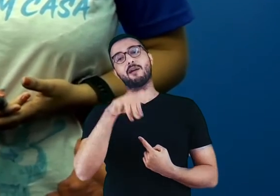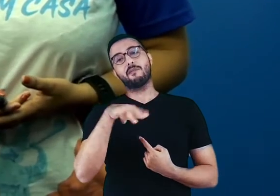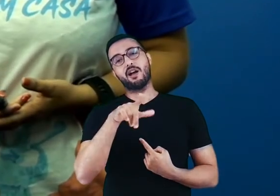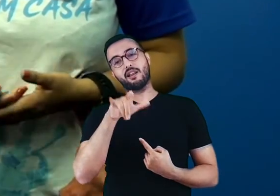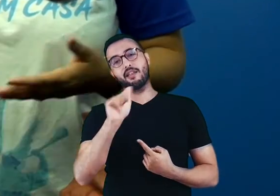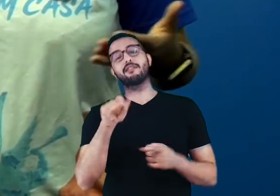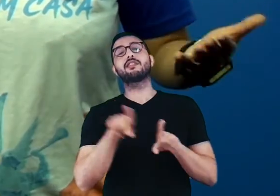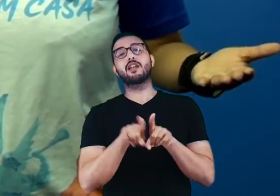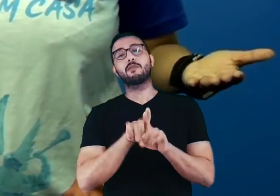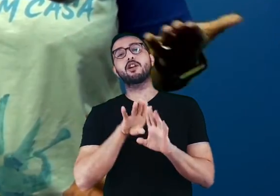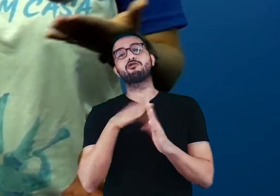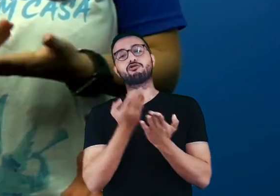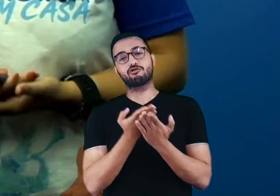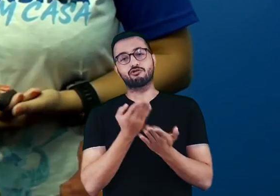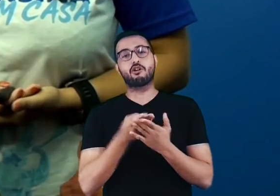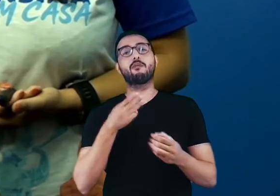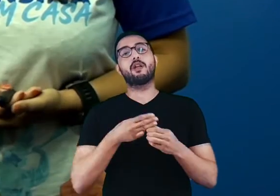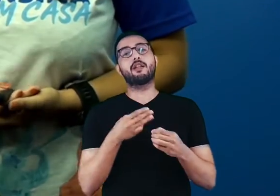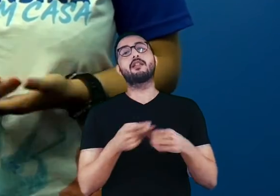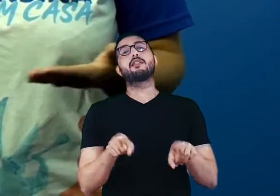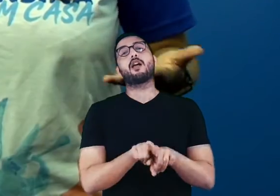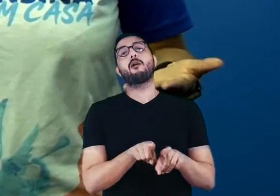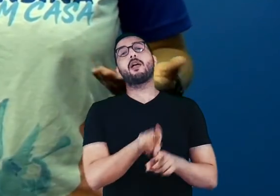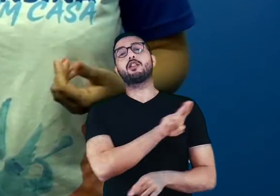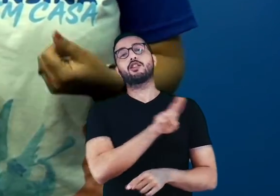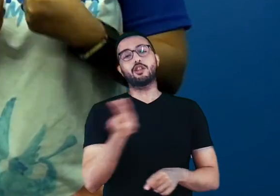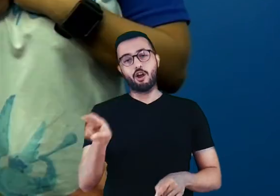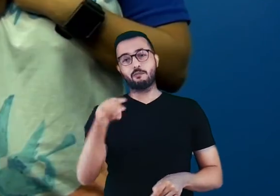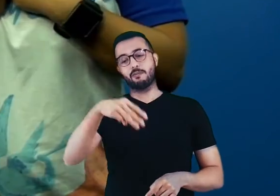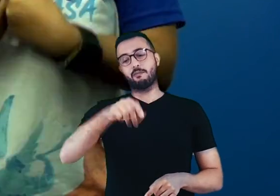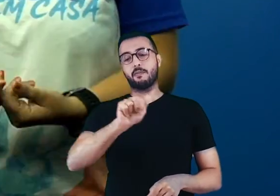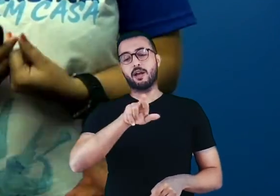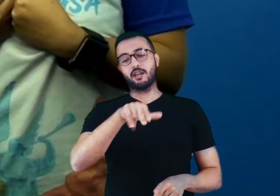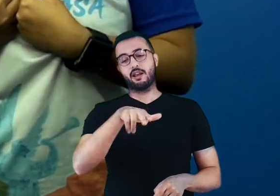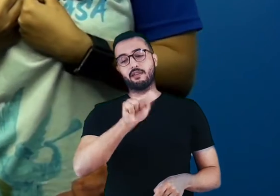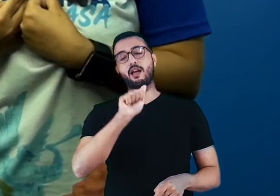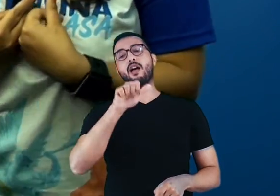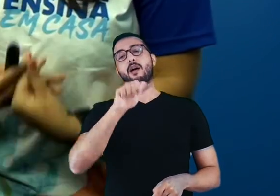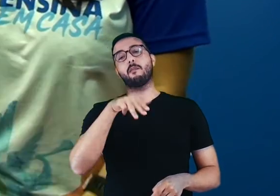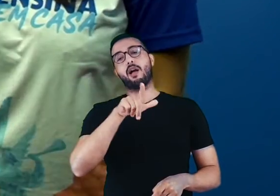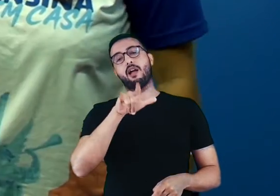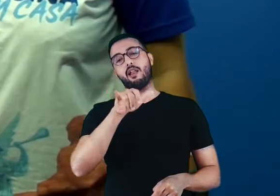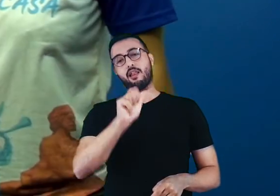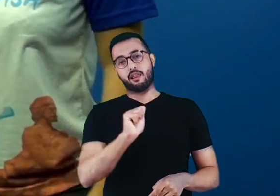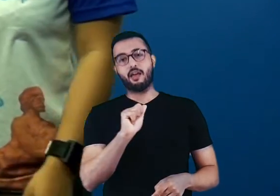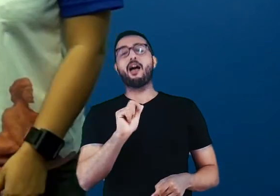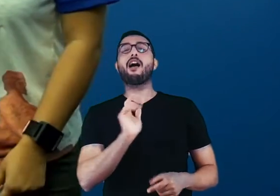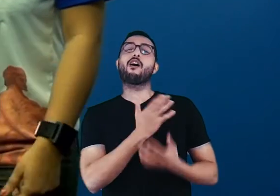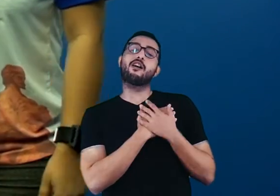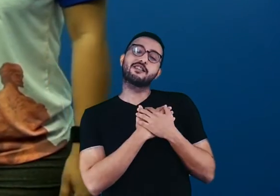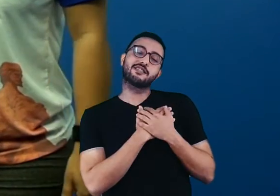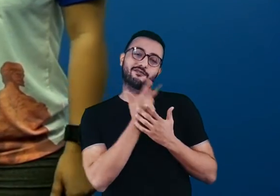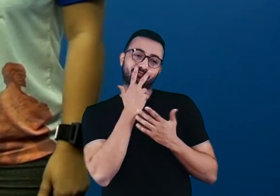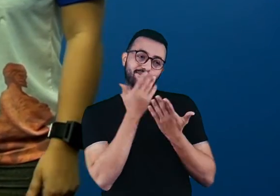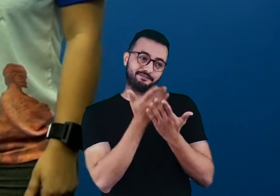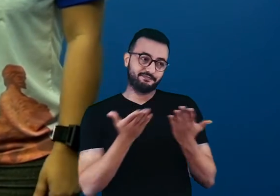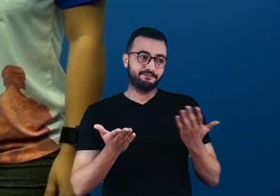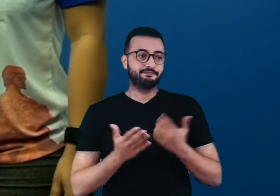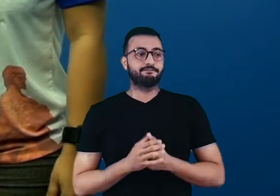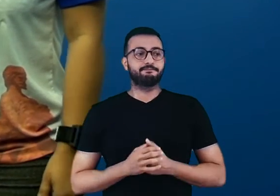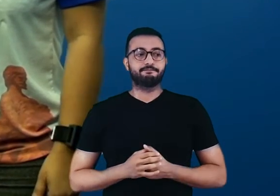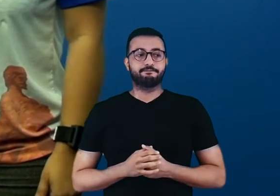também municipal leva o seu nome, muito merecido, Mariana Malha, aqui no coração do vitoriense.